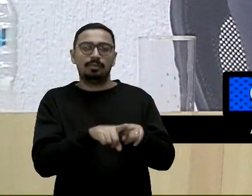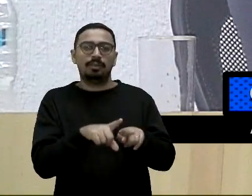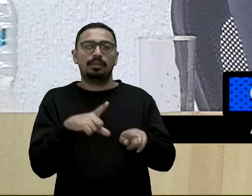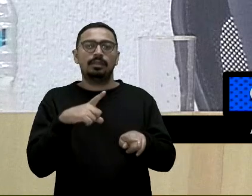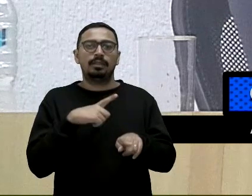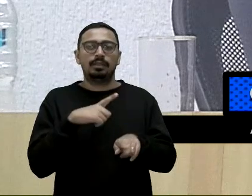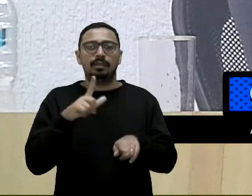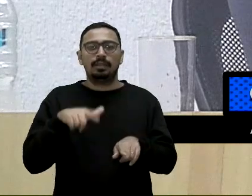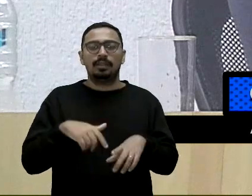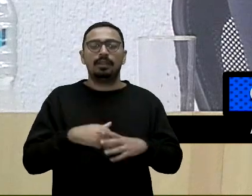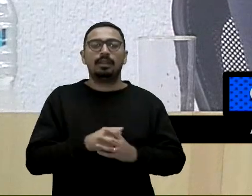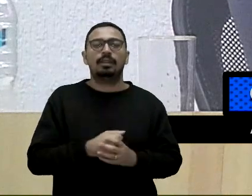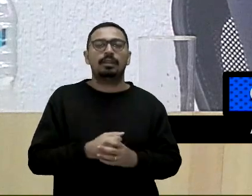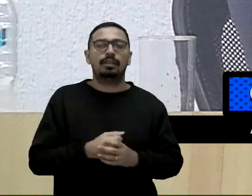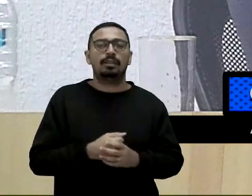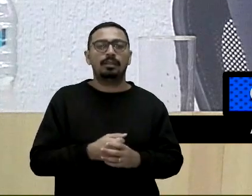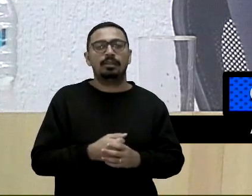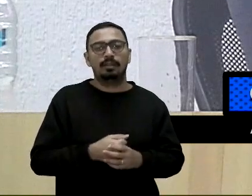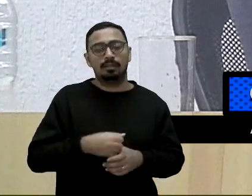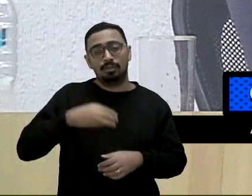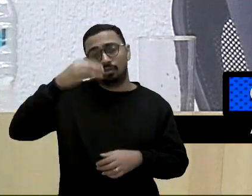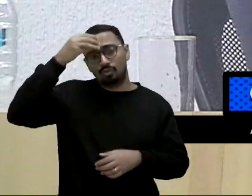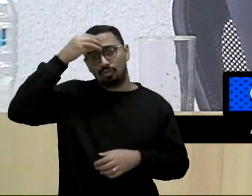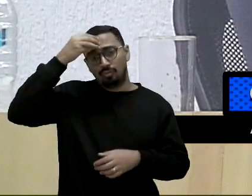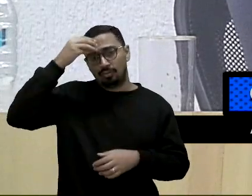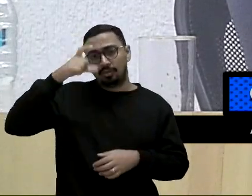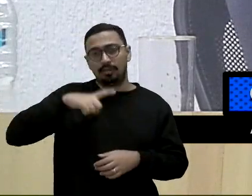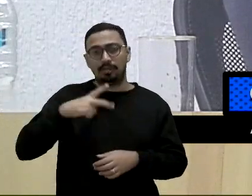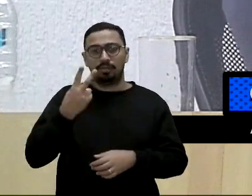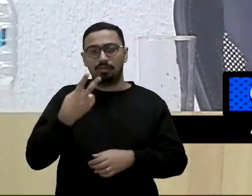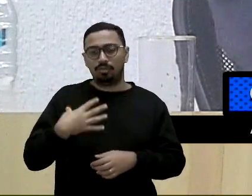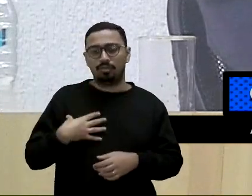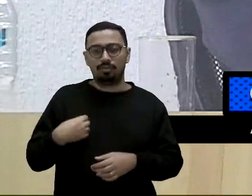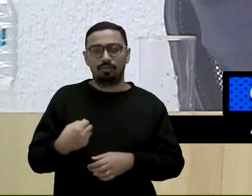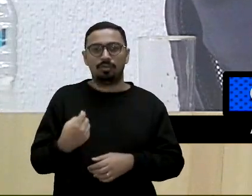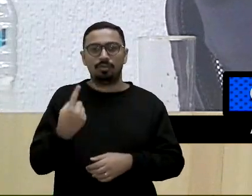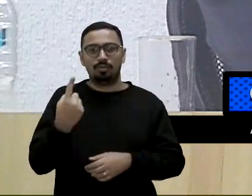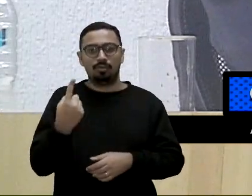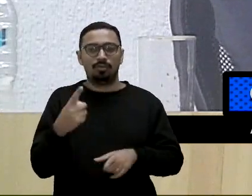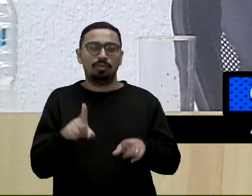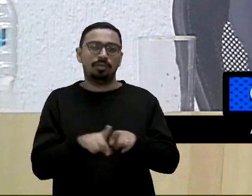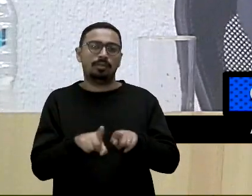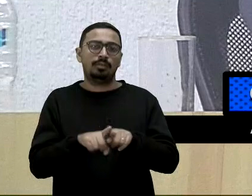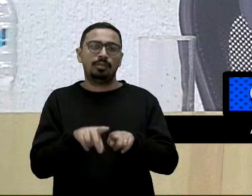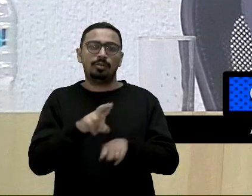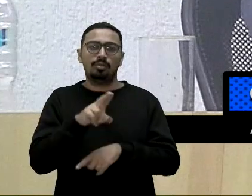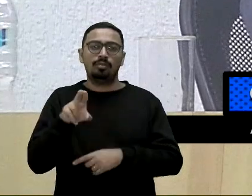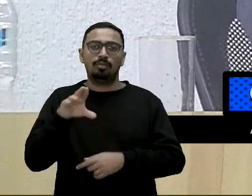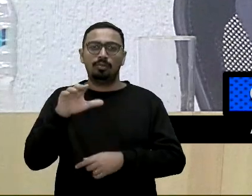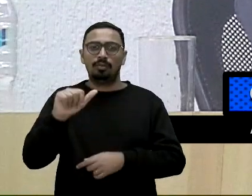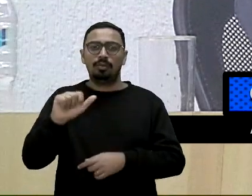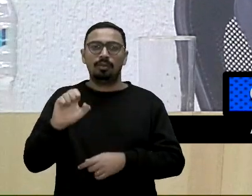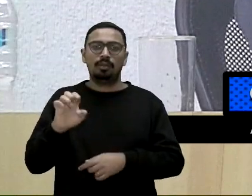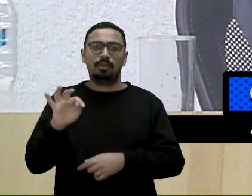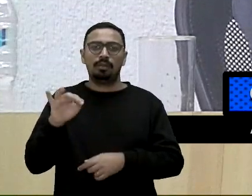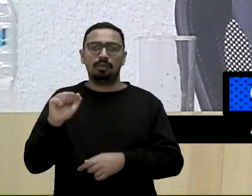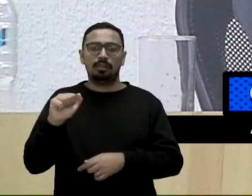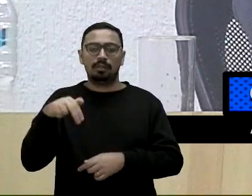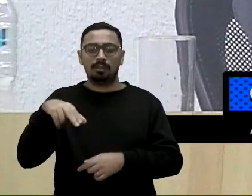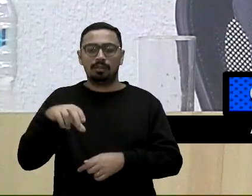sobrinha que teve dois filhos recentemente, um deles, aliás, também se chama Caetano, tem 1 ano de